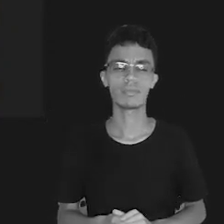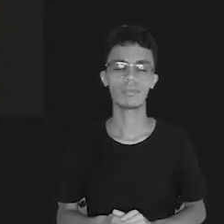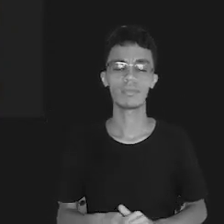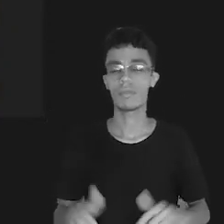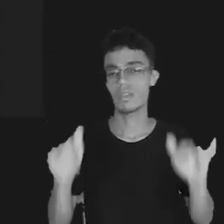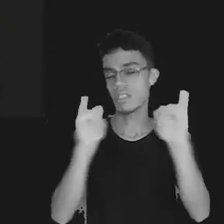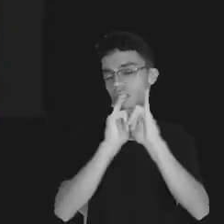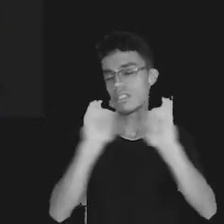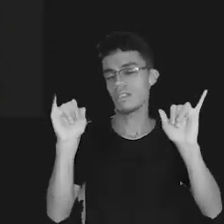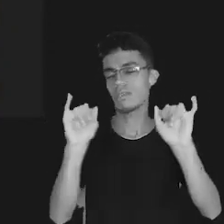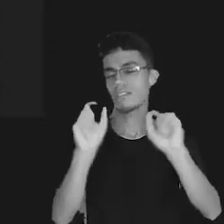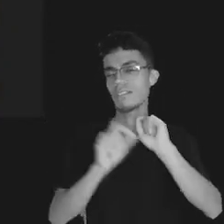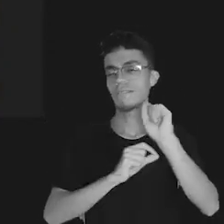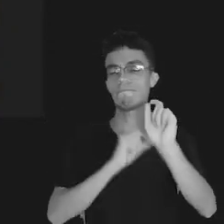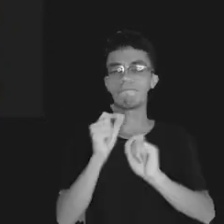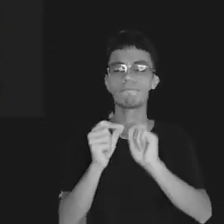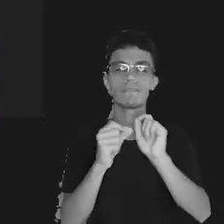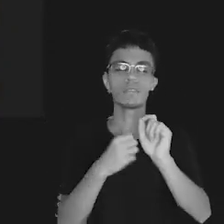Faláveis da